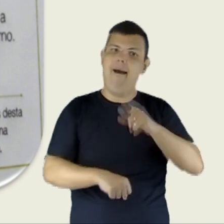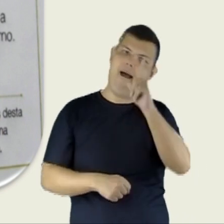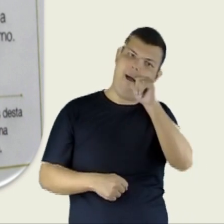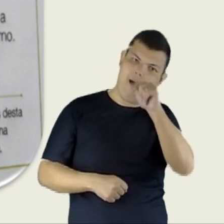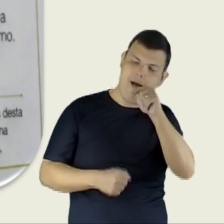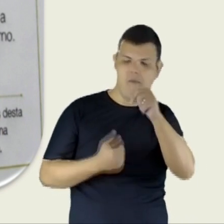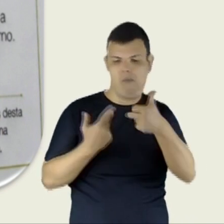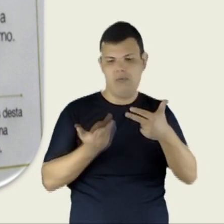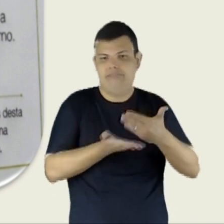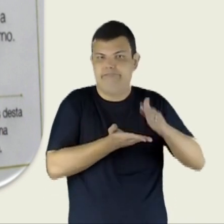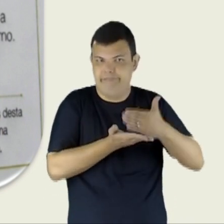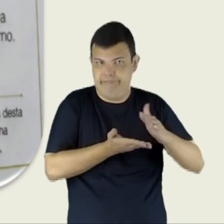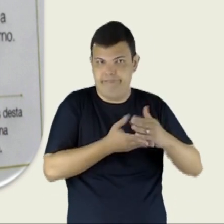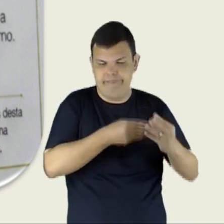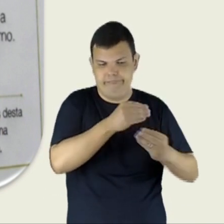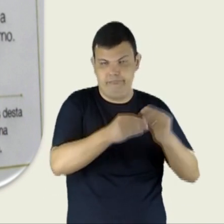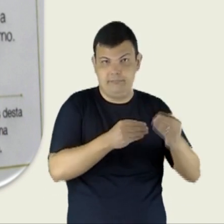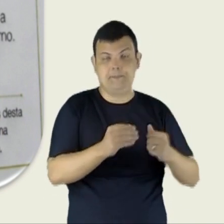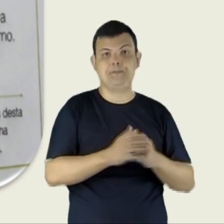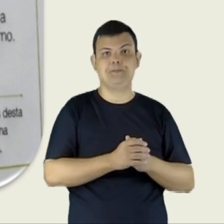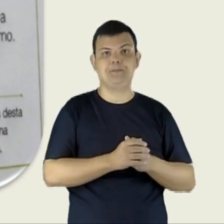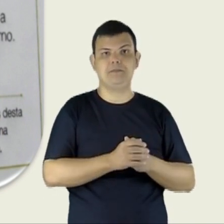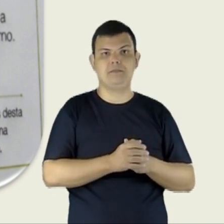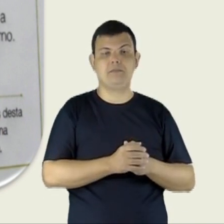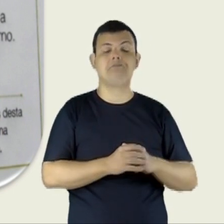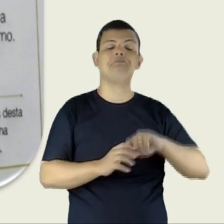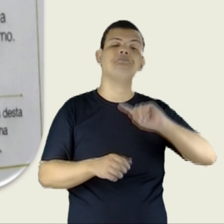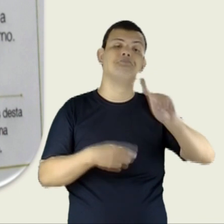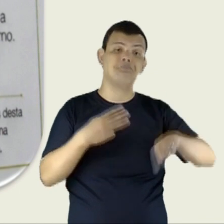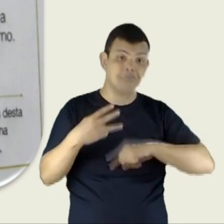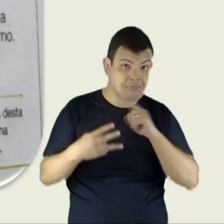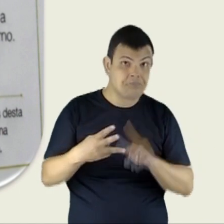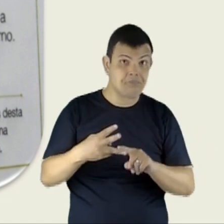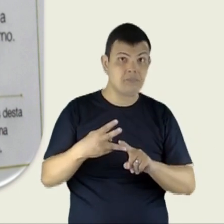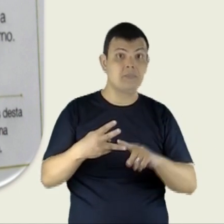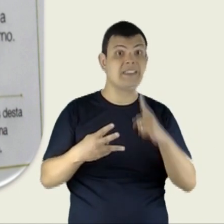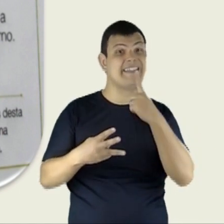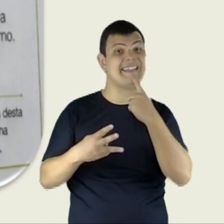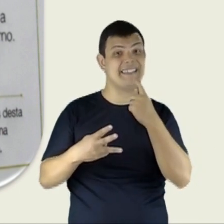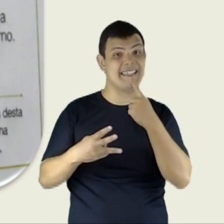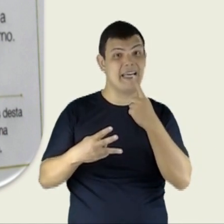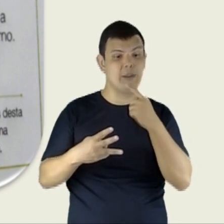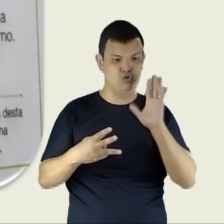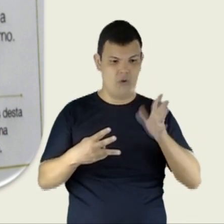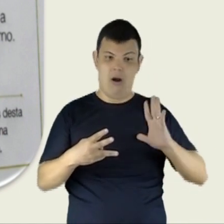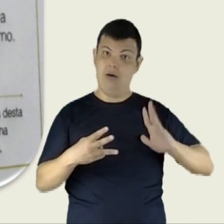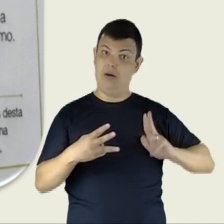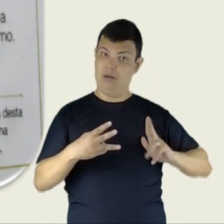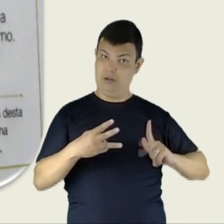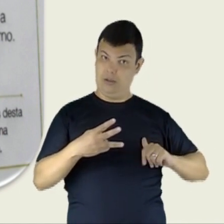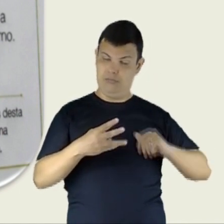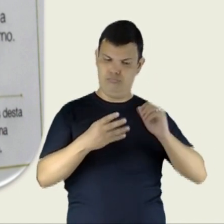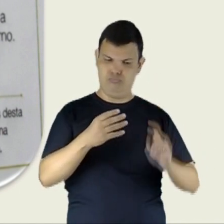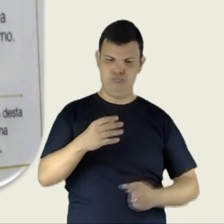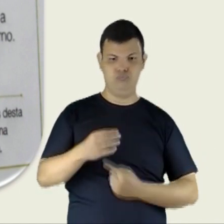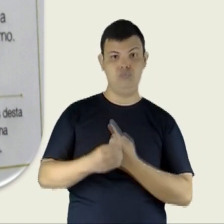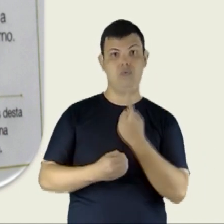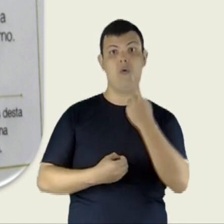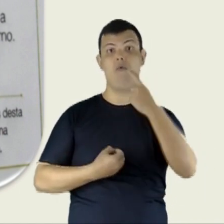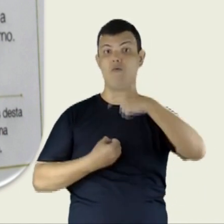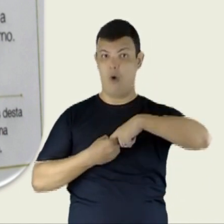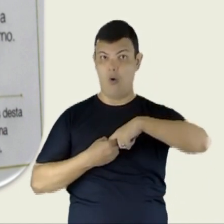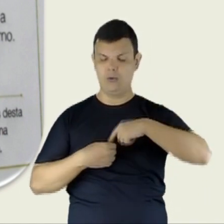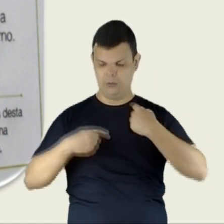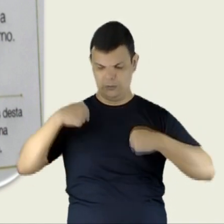eliminadas. No terceiro momento, você acompanha aí na imagem, o sangue que já foi filtrado volta a circular